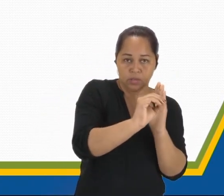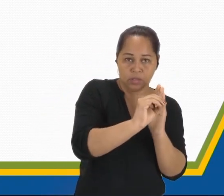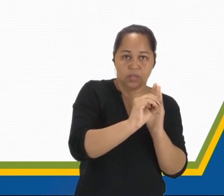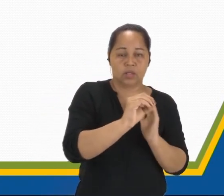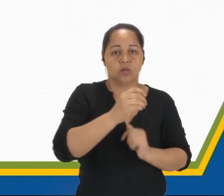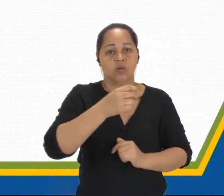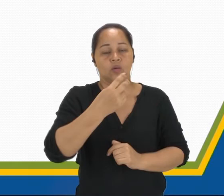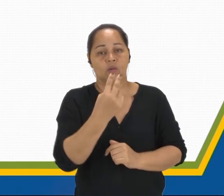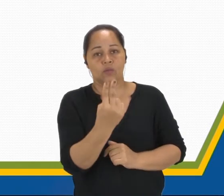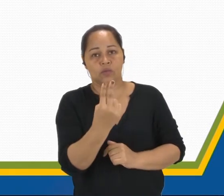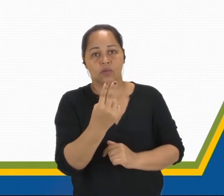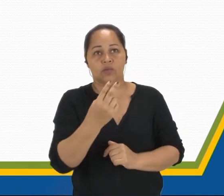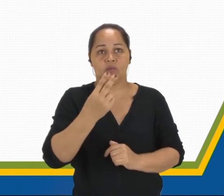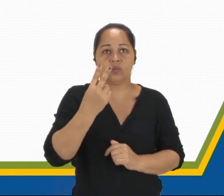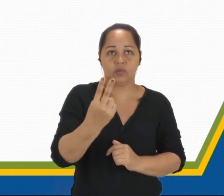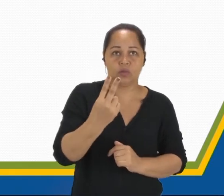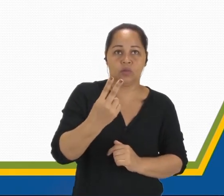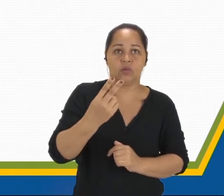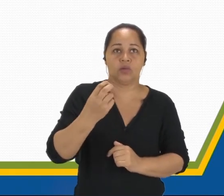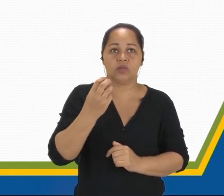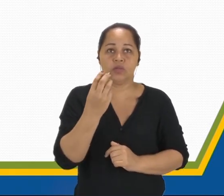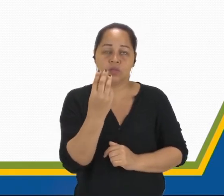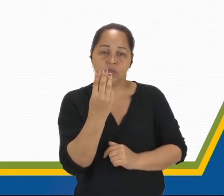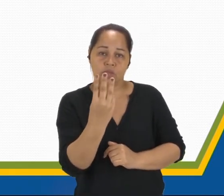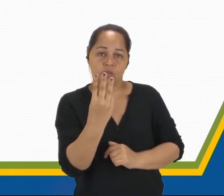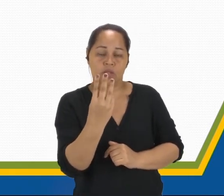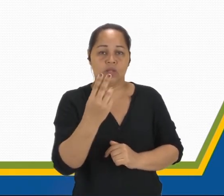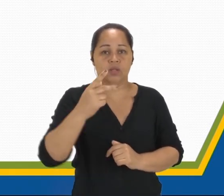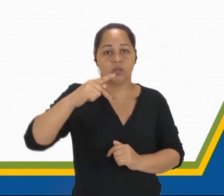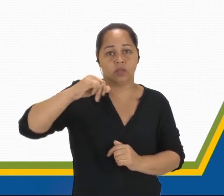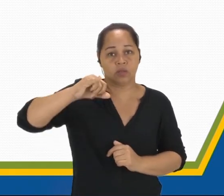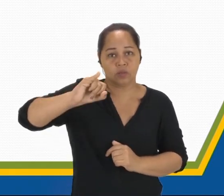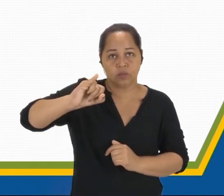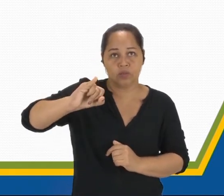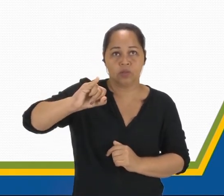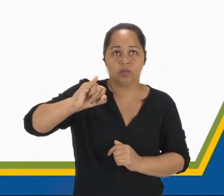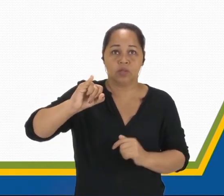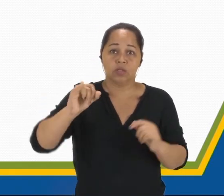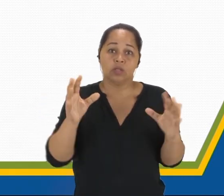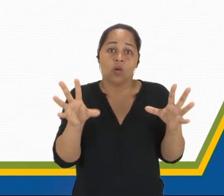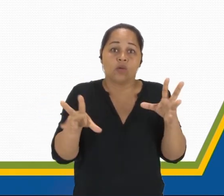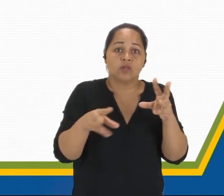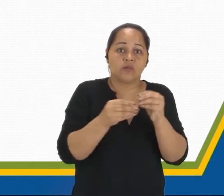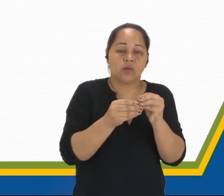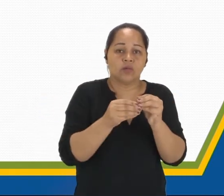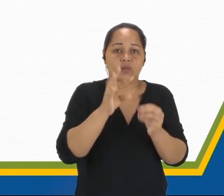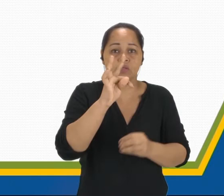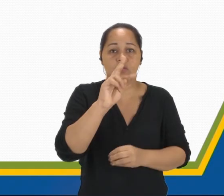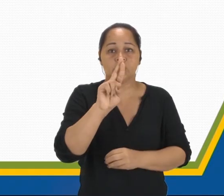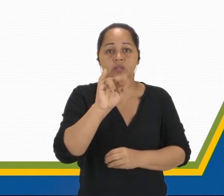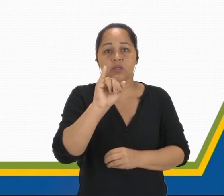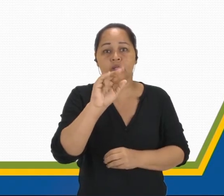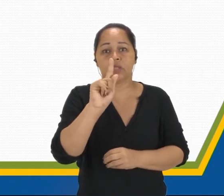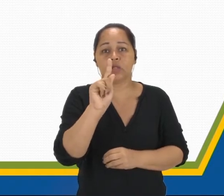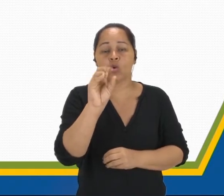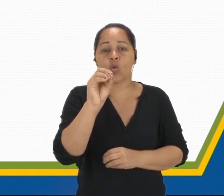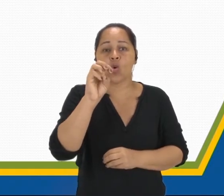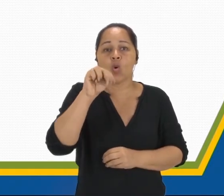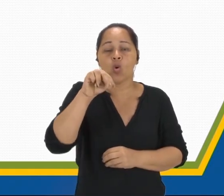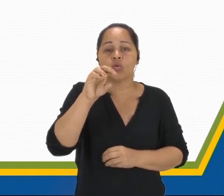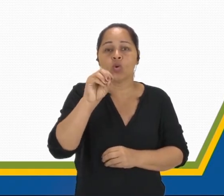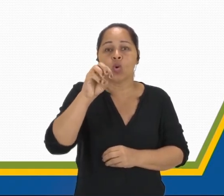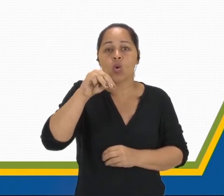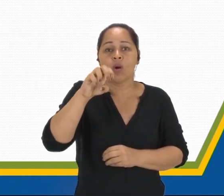ter esse comportamento, tá? E aqui menos 1, como a gente viu. Por que que isso acontece? Porque